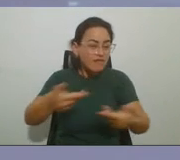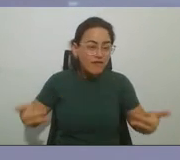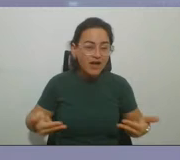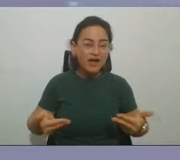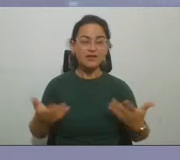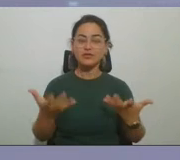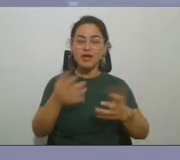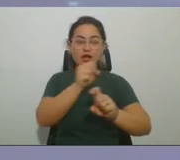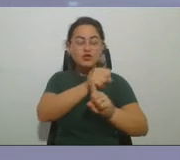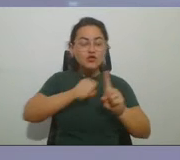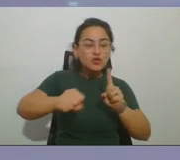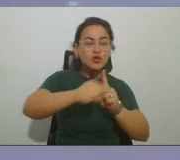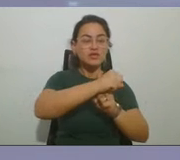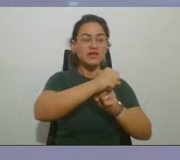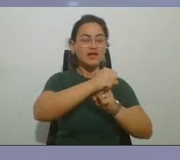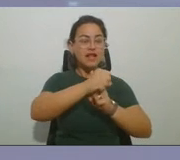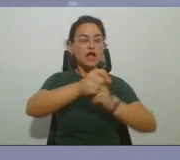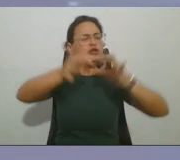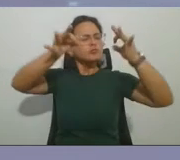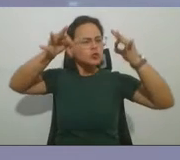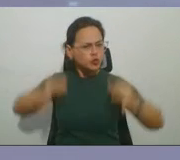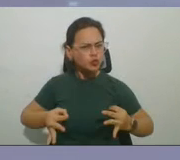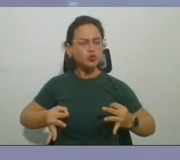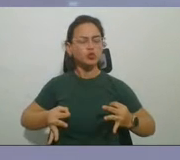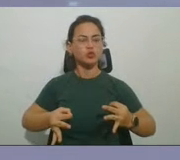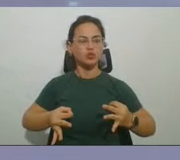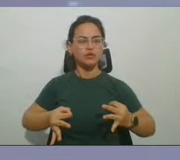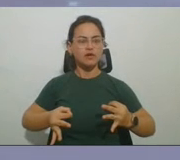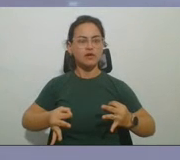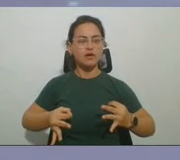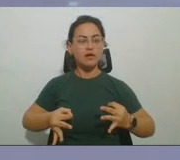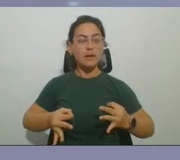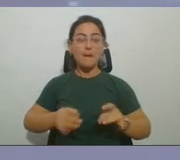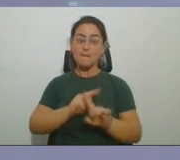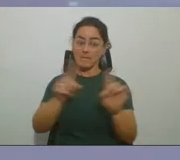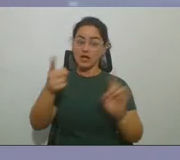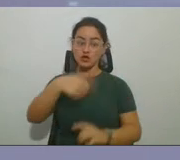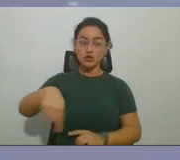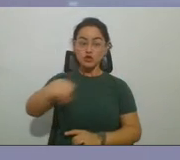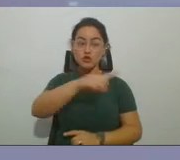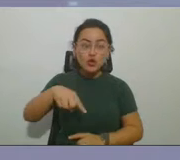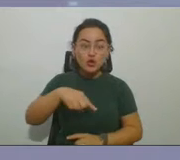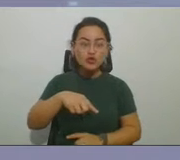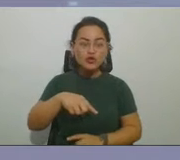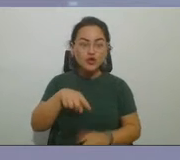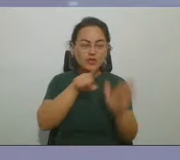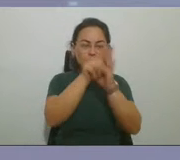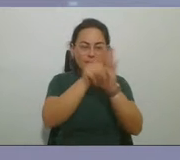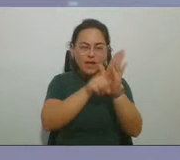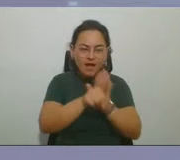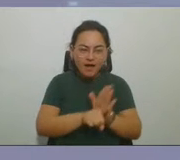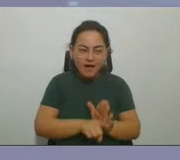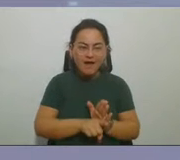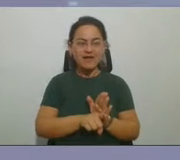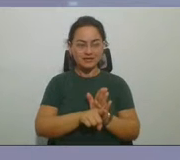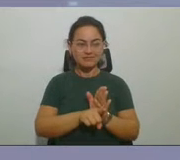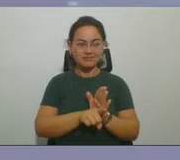justas. Mas, na condição de sujeitos, pesquisadores e pesquisadoras, temos